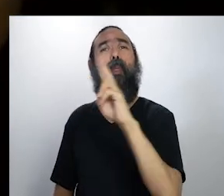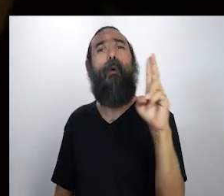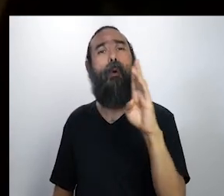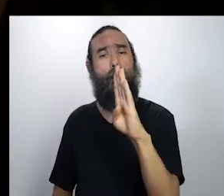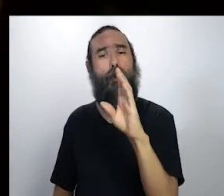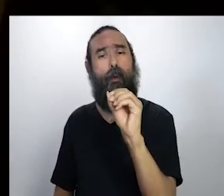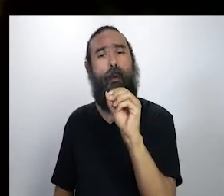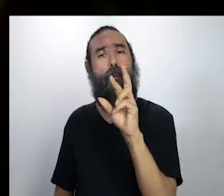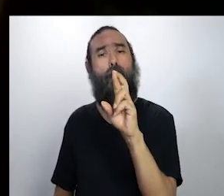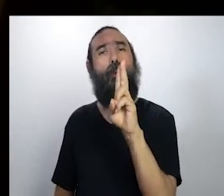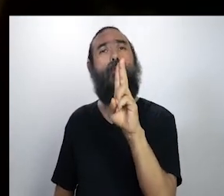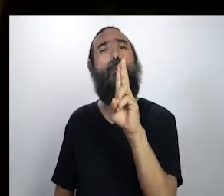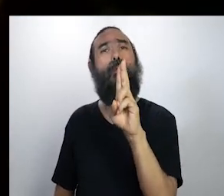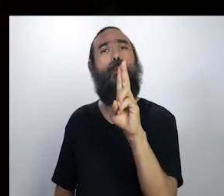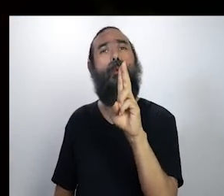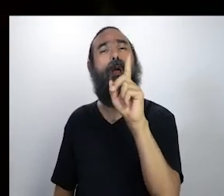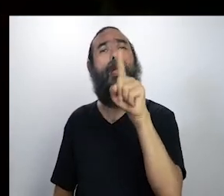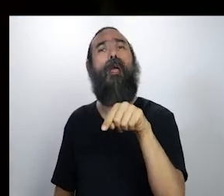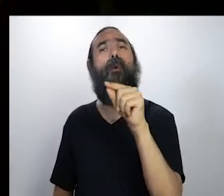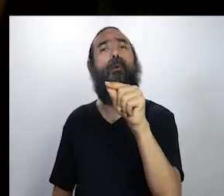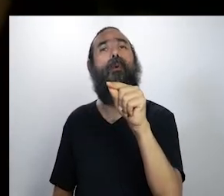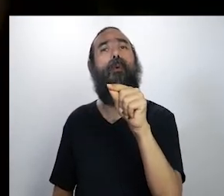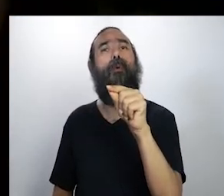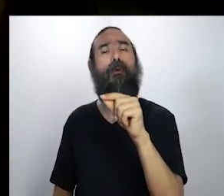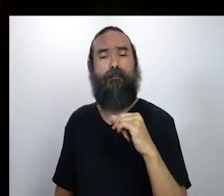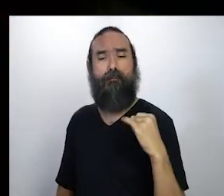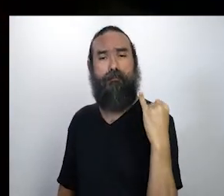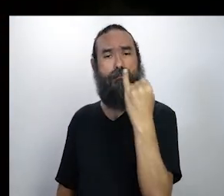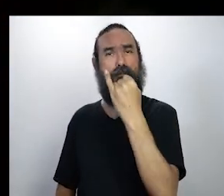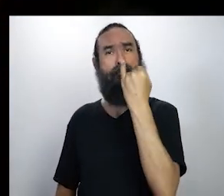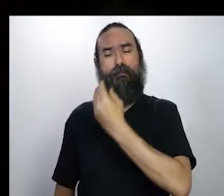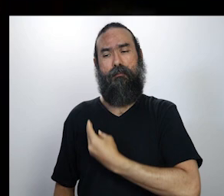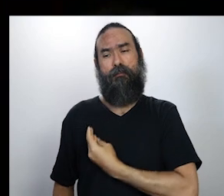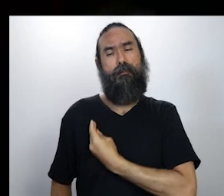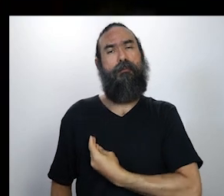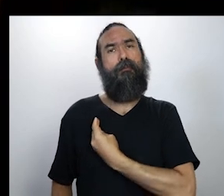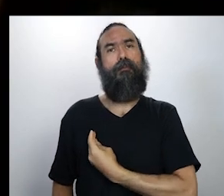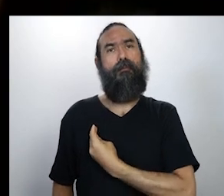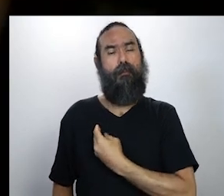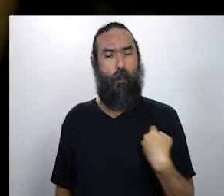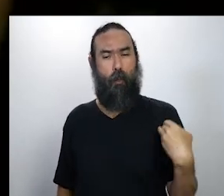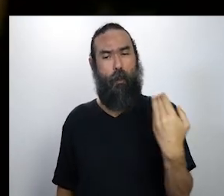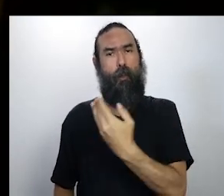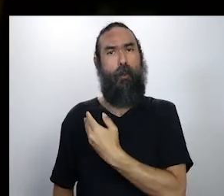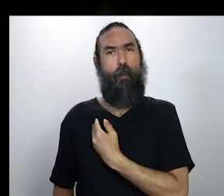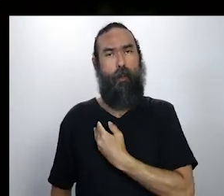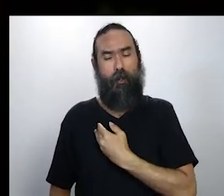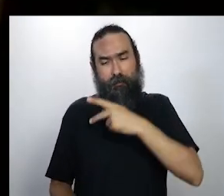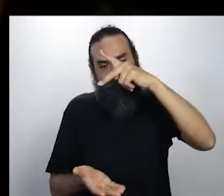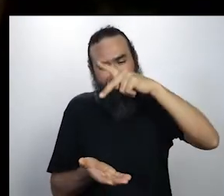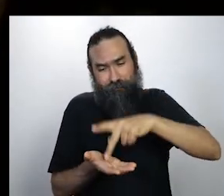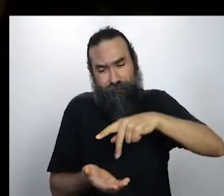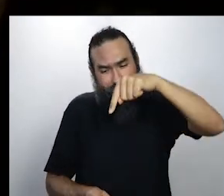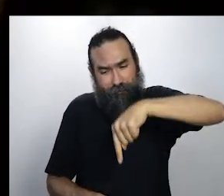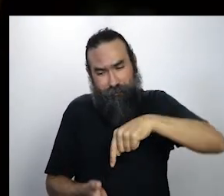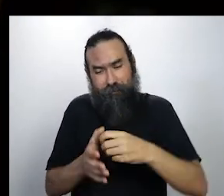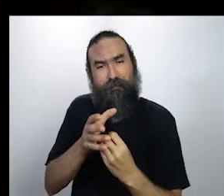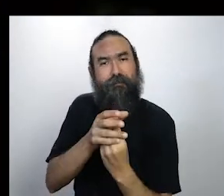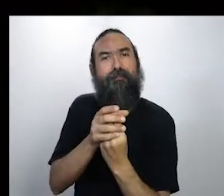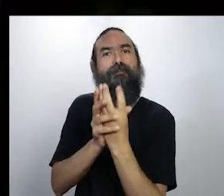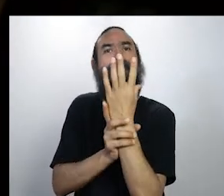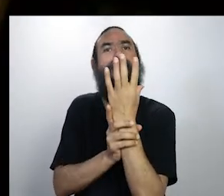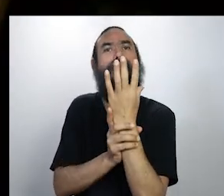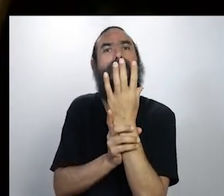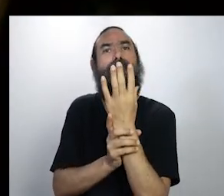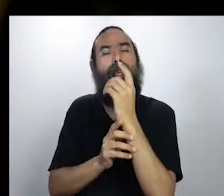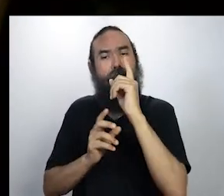Borum do Atu. Borum significa a essência do ser, né, nativo daquele lugar. Então,